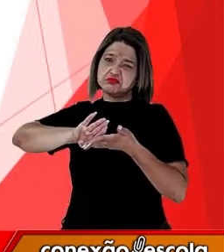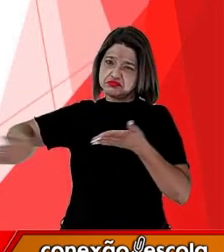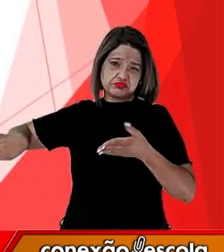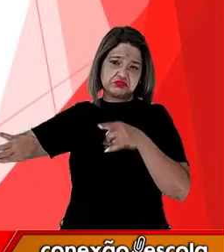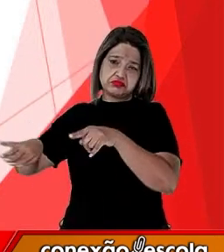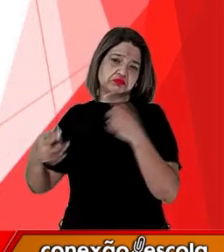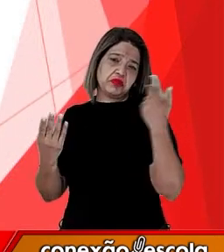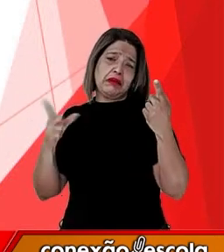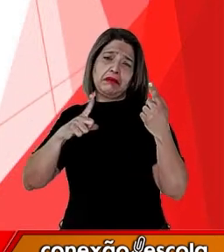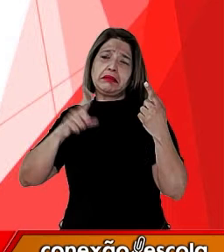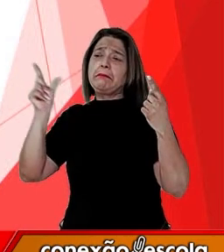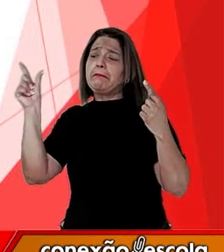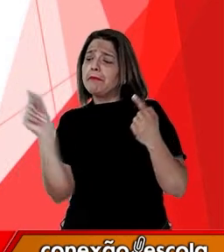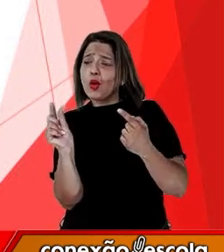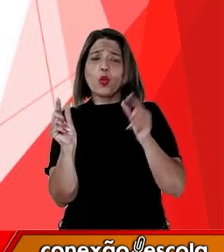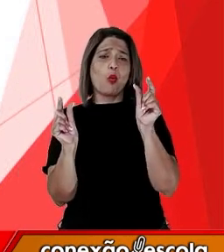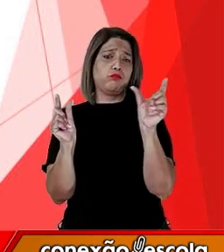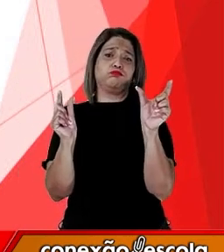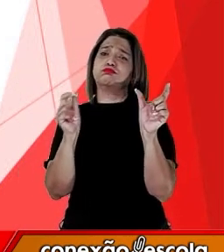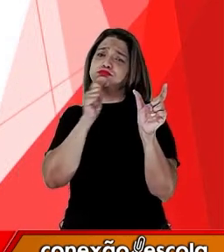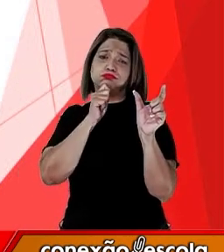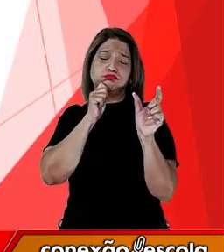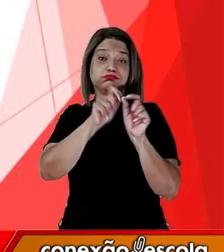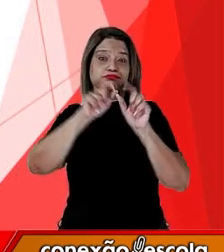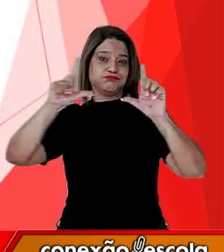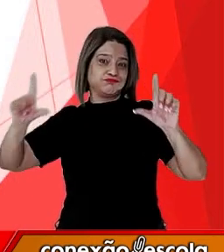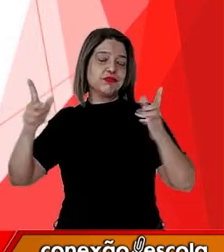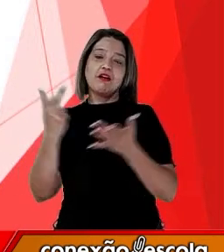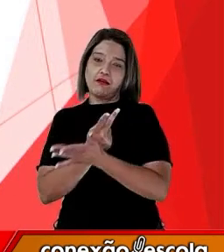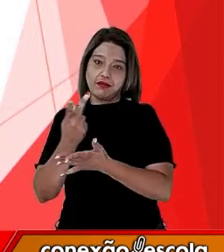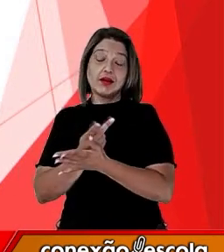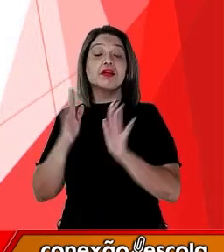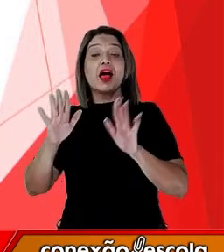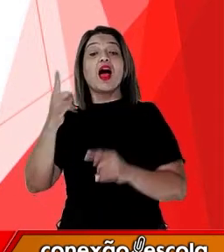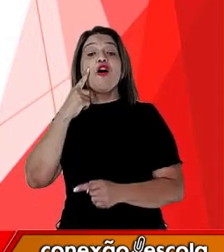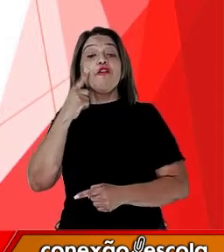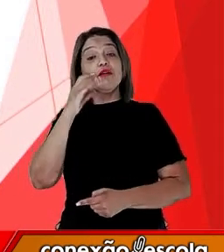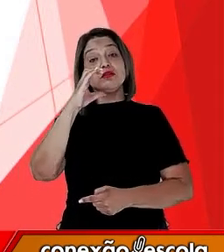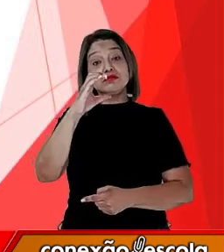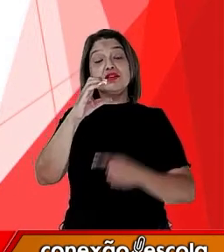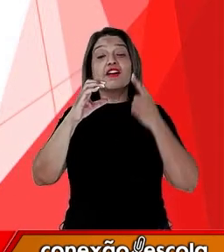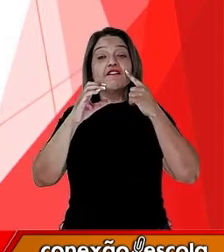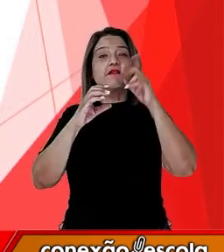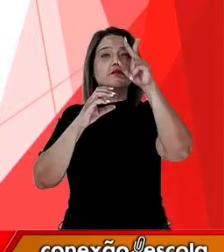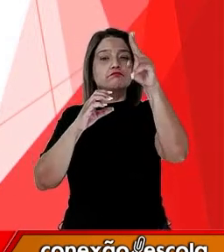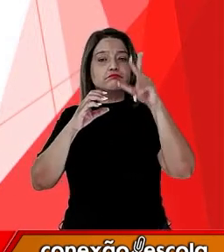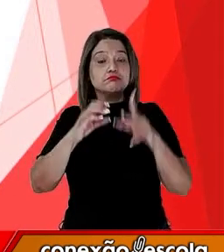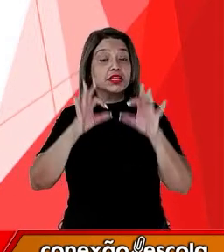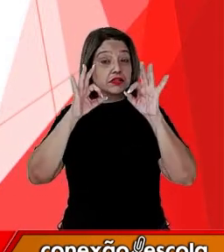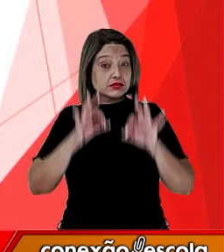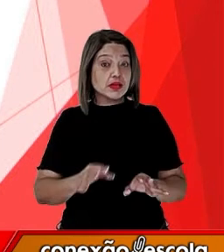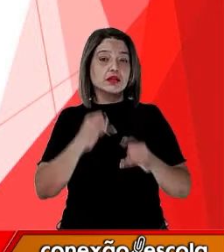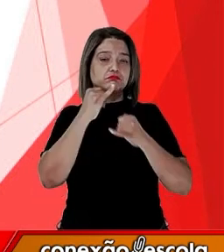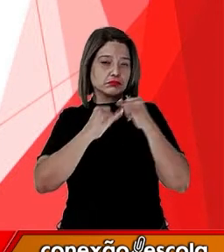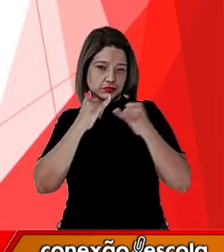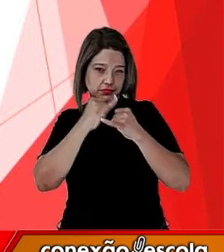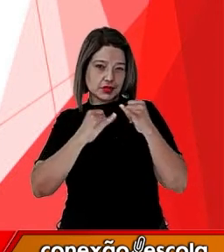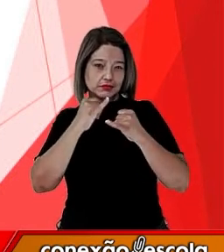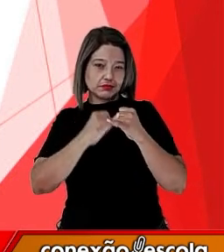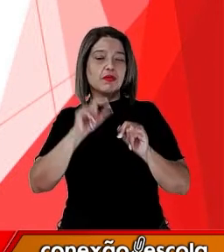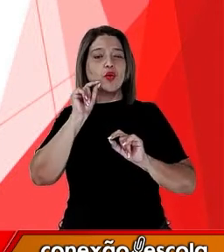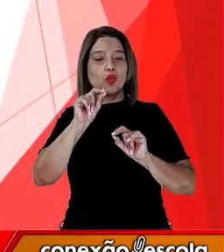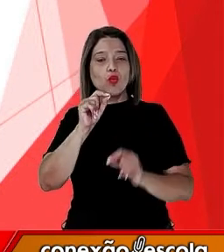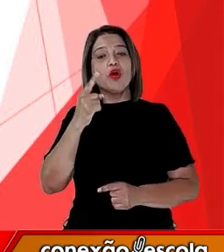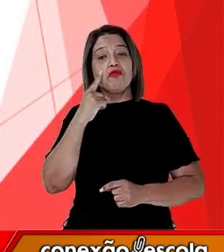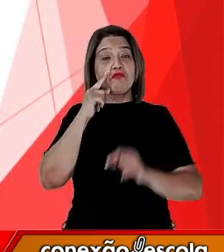elas são menores do que a figura A. Resta-nos saber se a figura C, de fato, então, quem sobrou, é uma ampliação